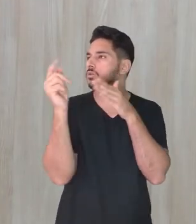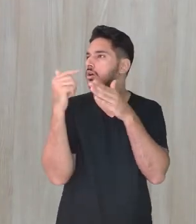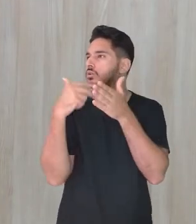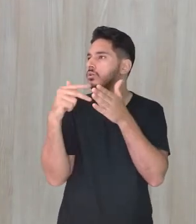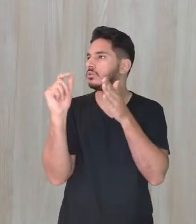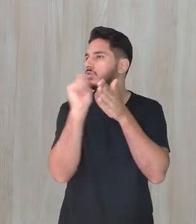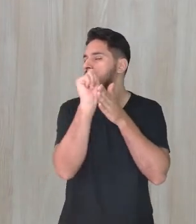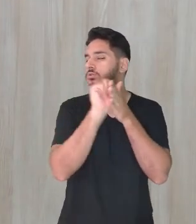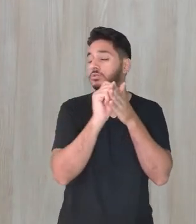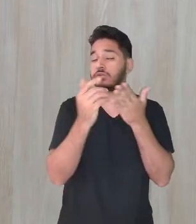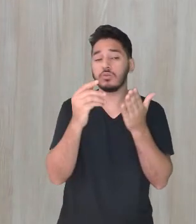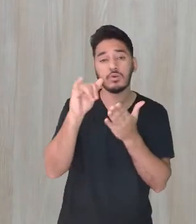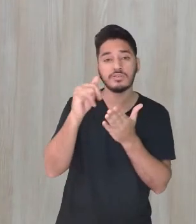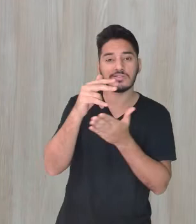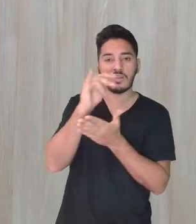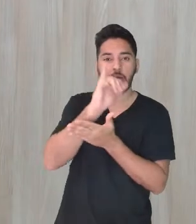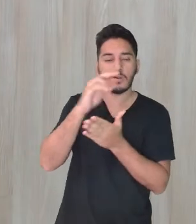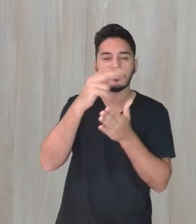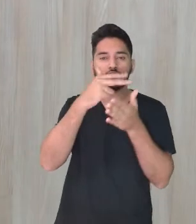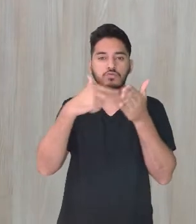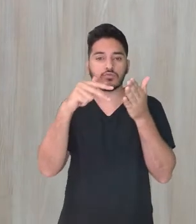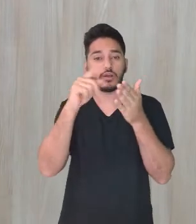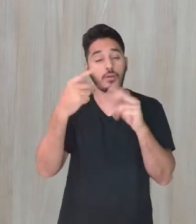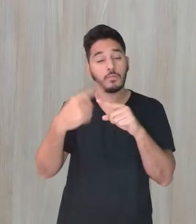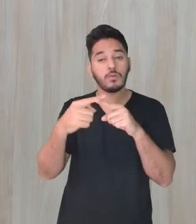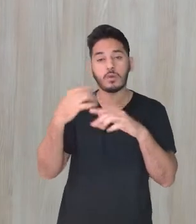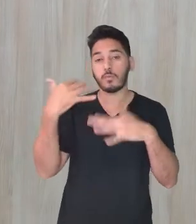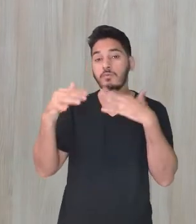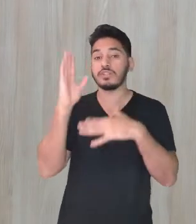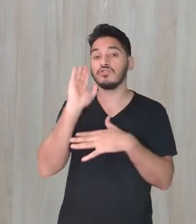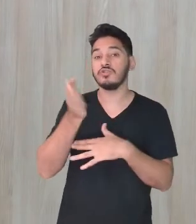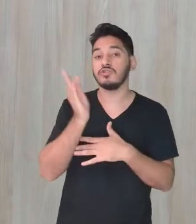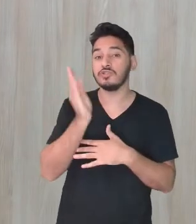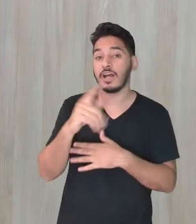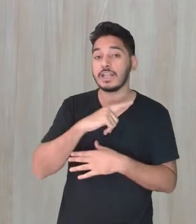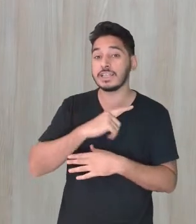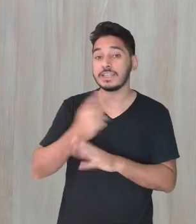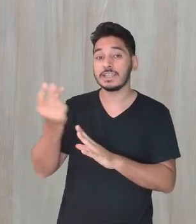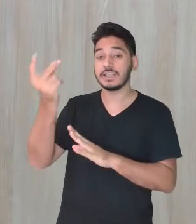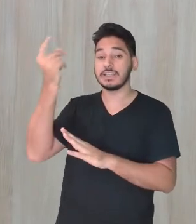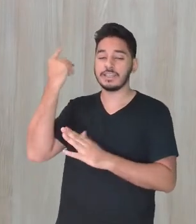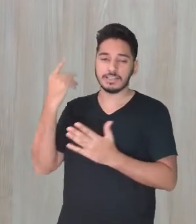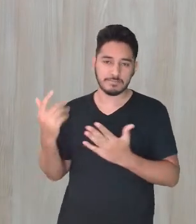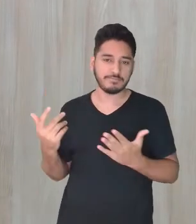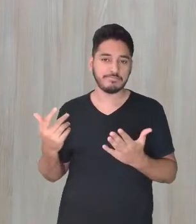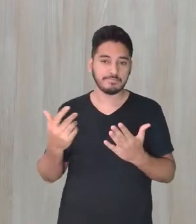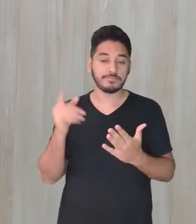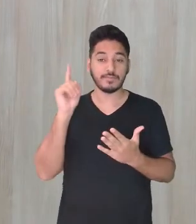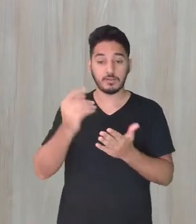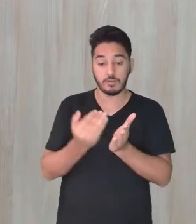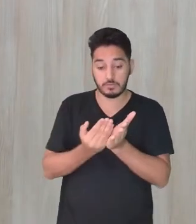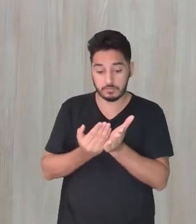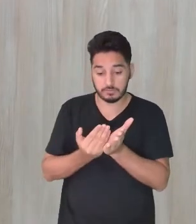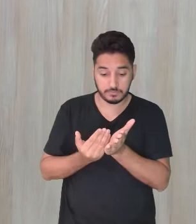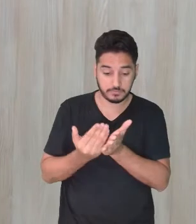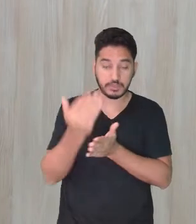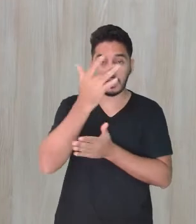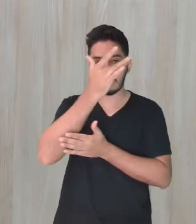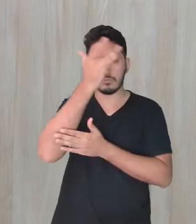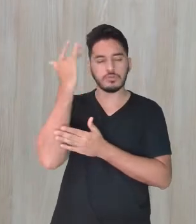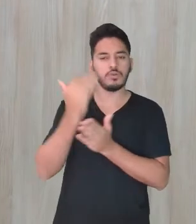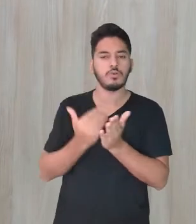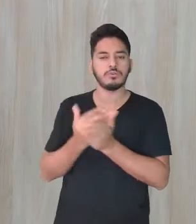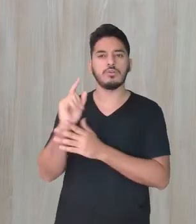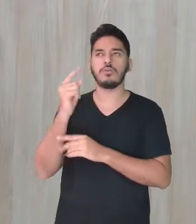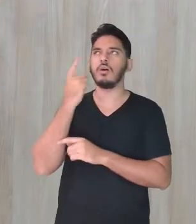foram desenhadas dessa forma, é porque esse movimento já acontecia naquela época. E é a partir disso que as pessoas